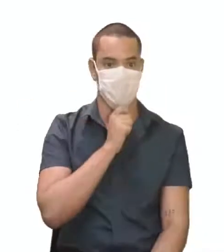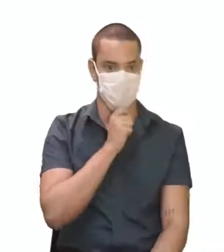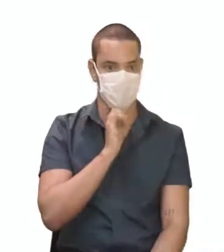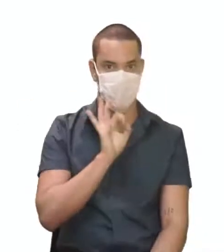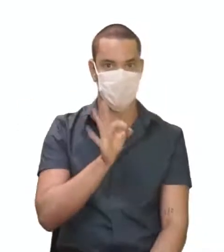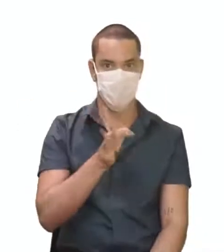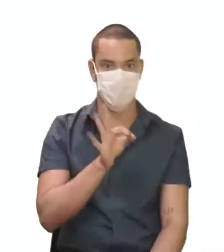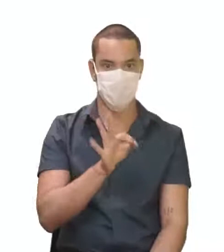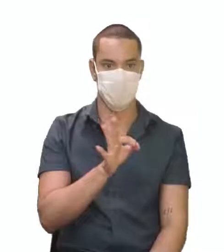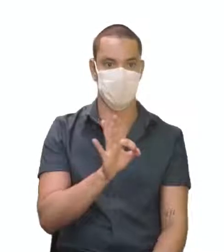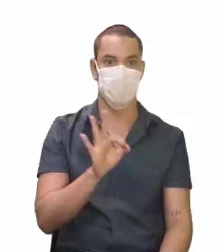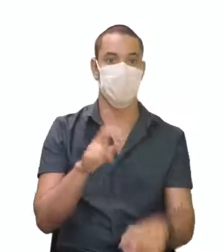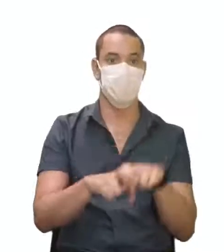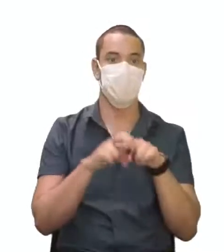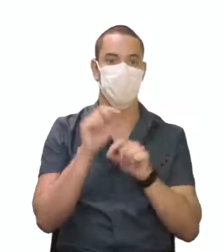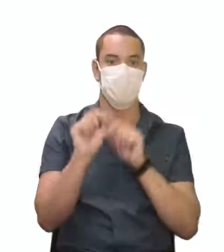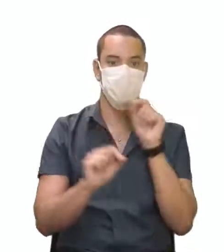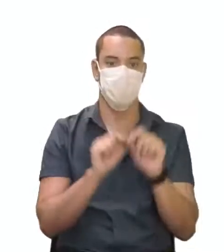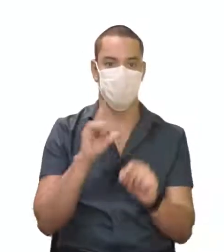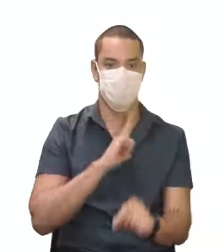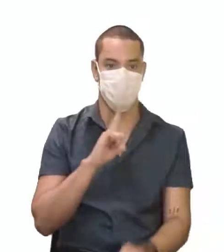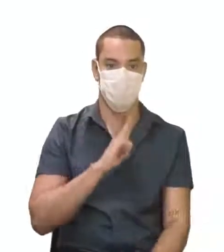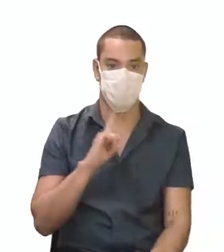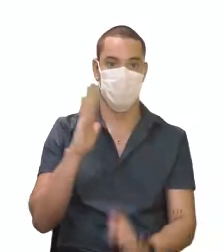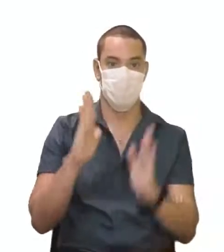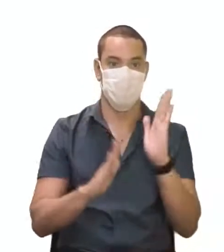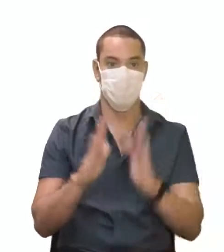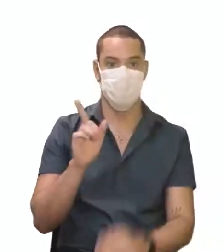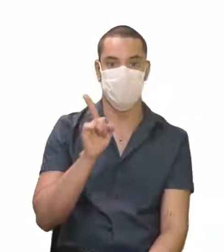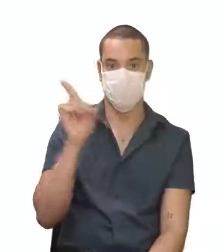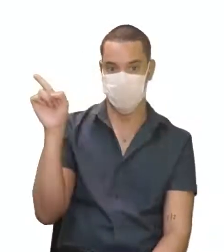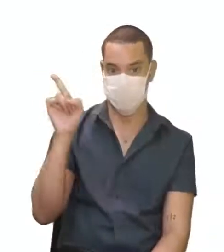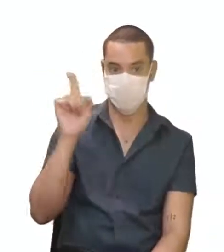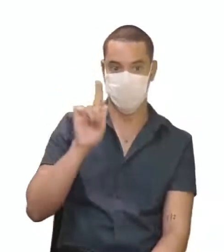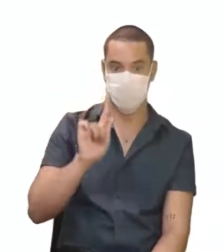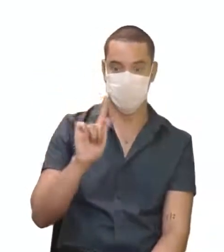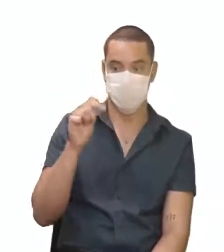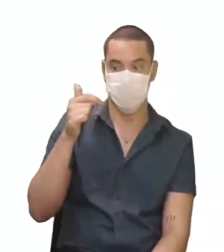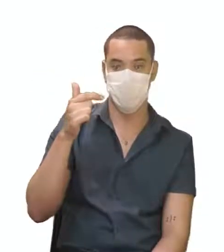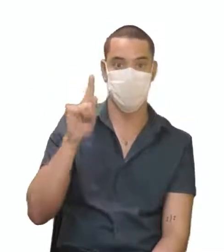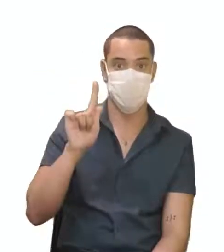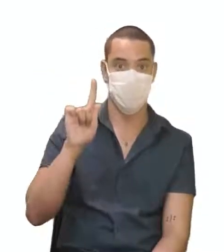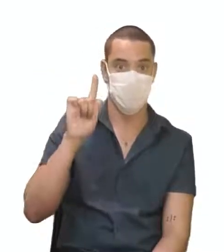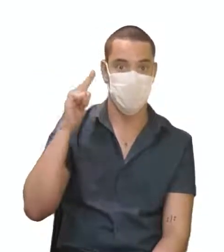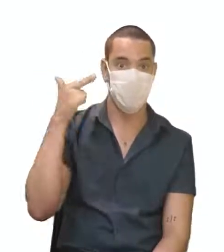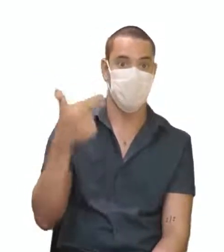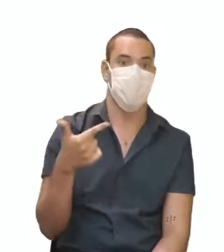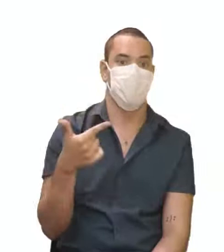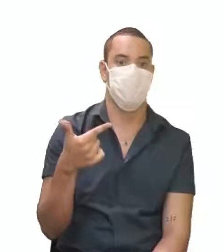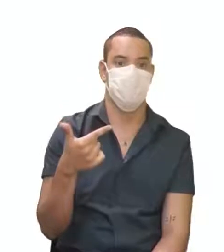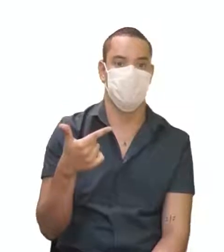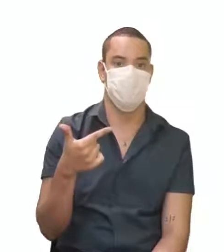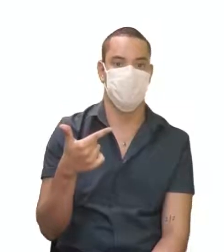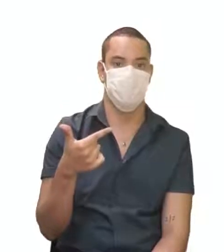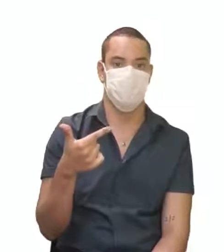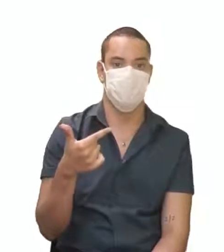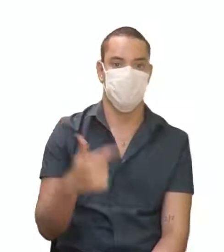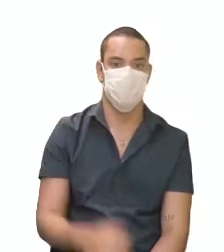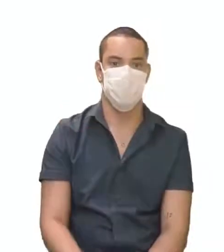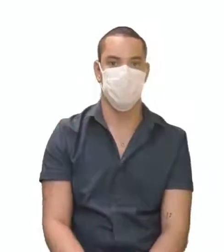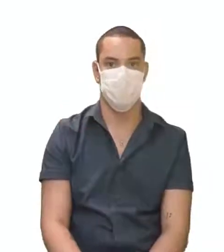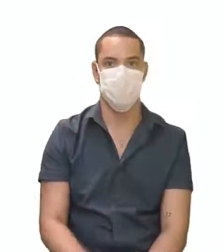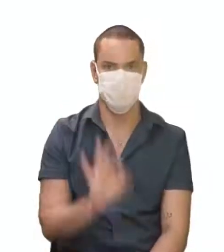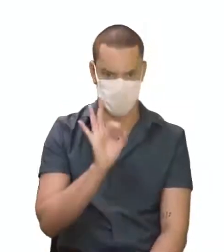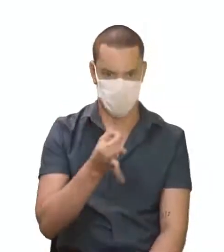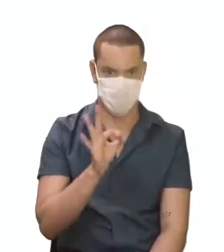Tá? Chega na fase G2. Eu não sei se vocês conseguem visualizar, mas aqui é a fase G2. Se